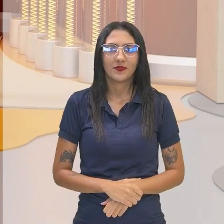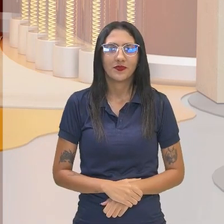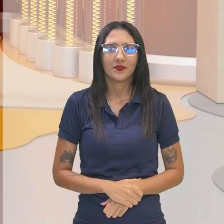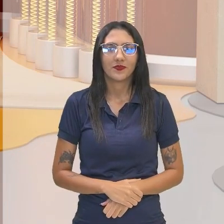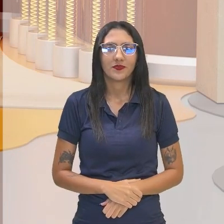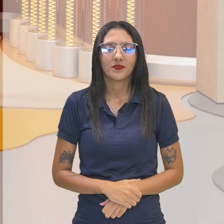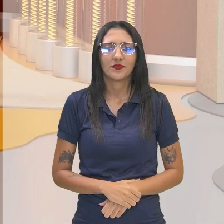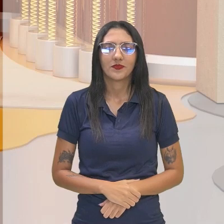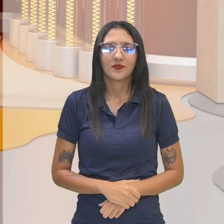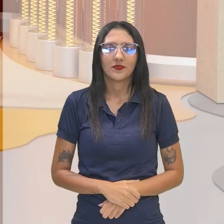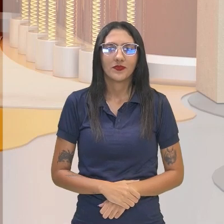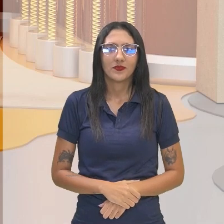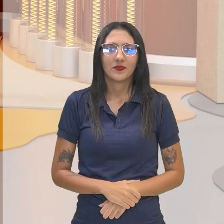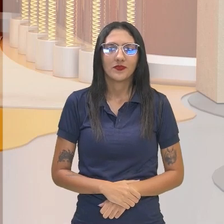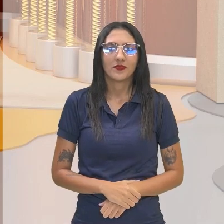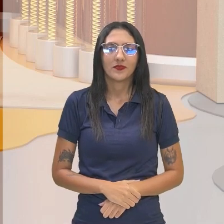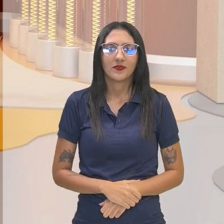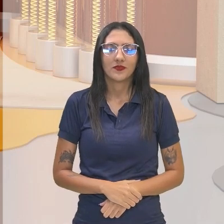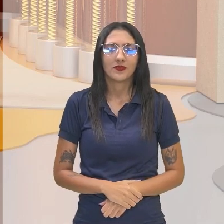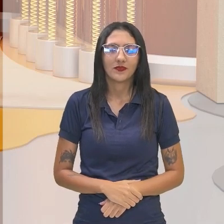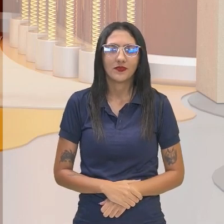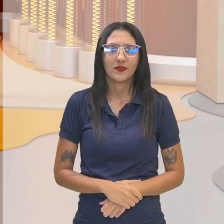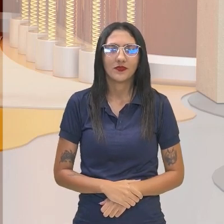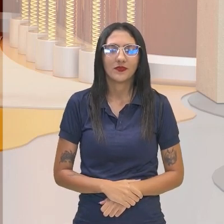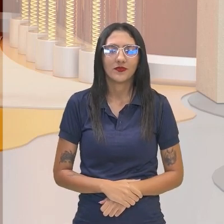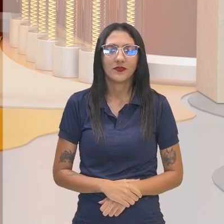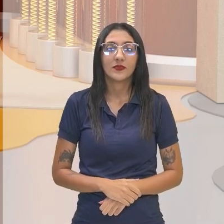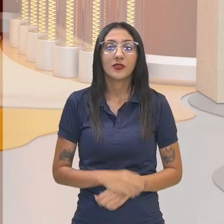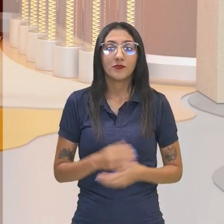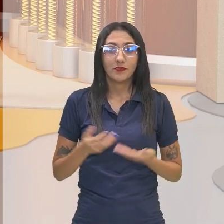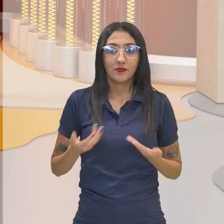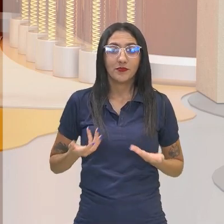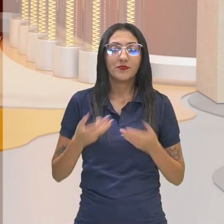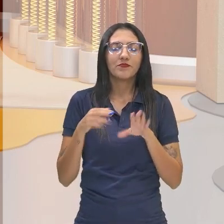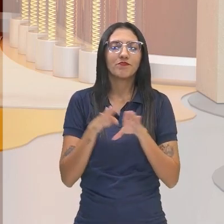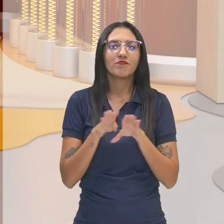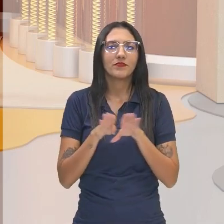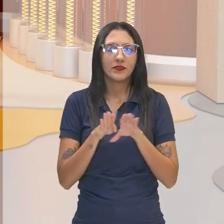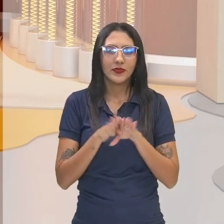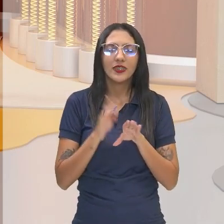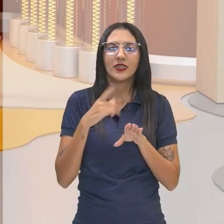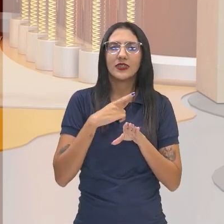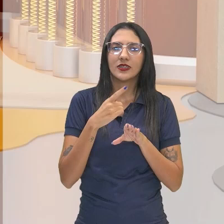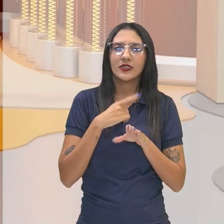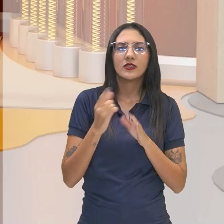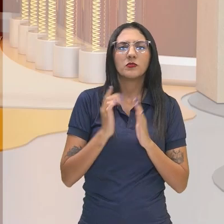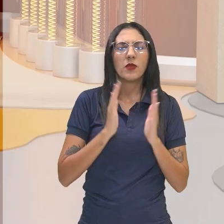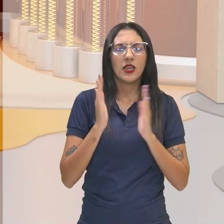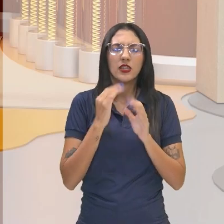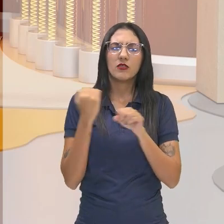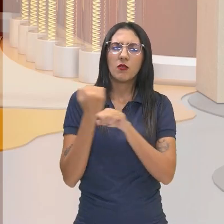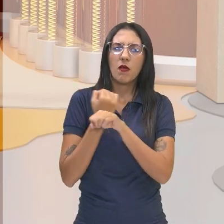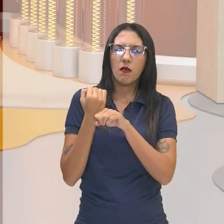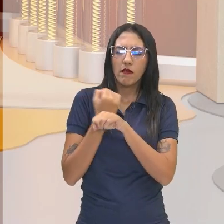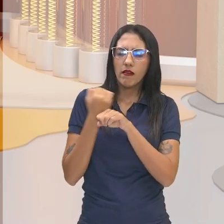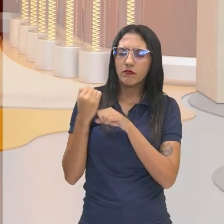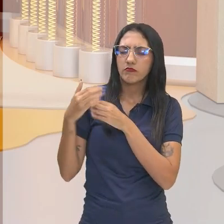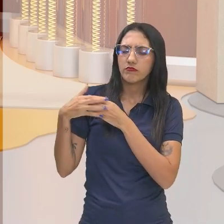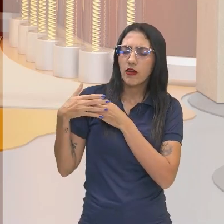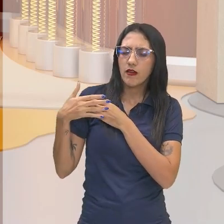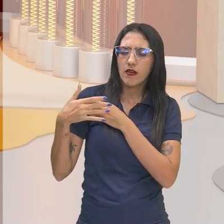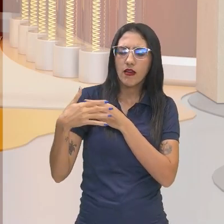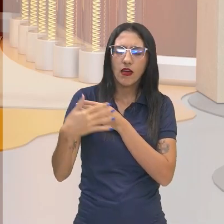E assim, né, nós temos, durante o percurso humano,